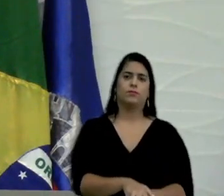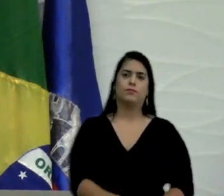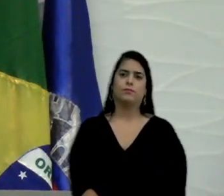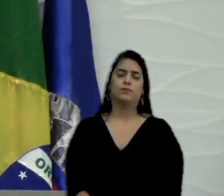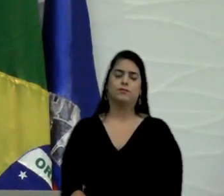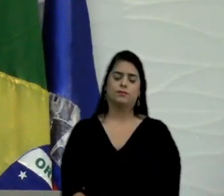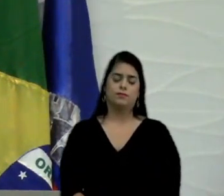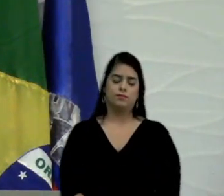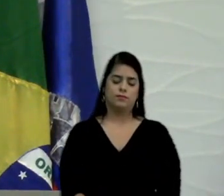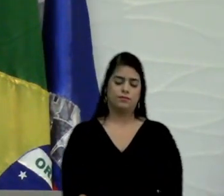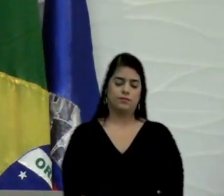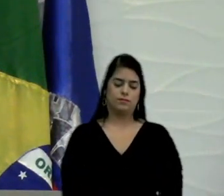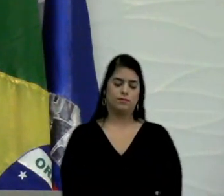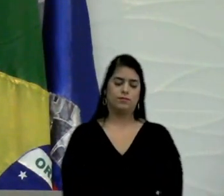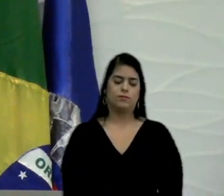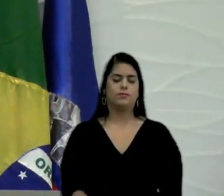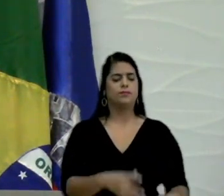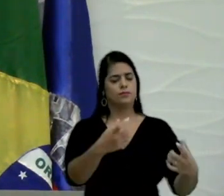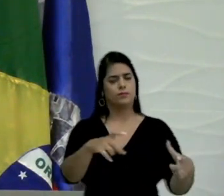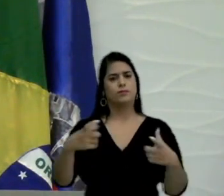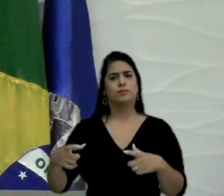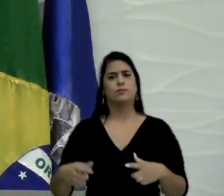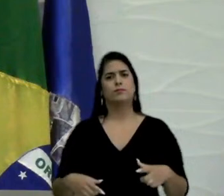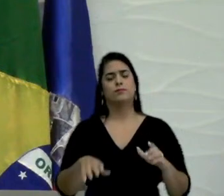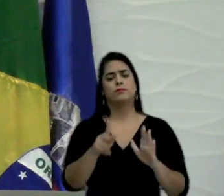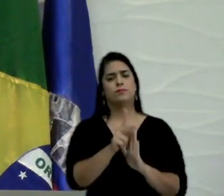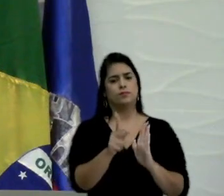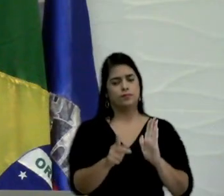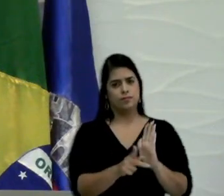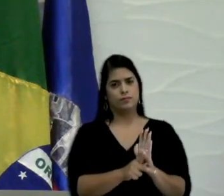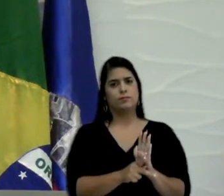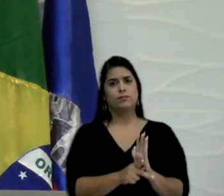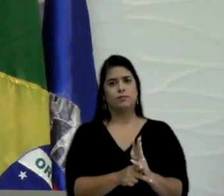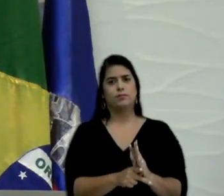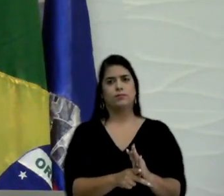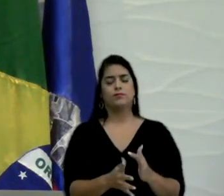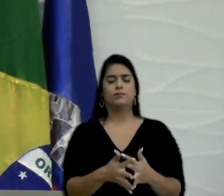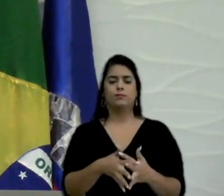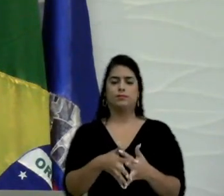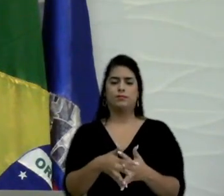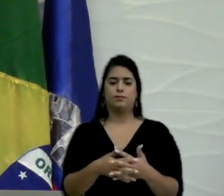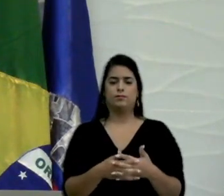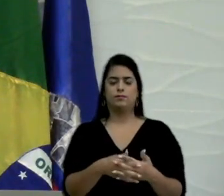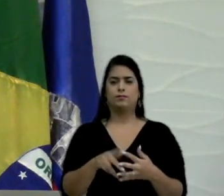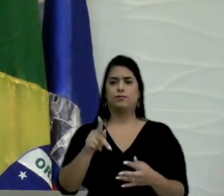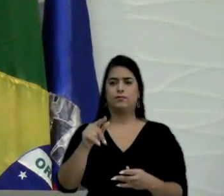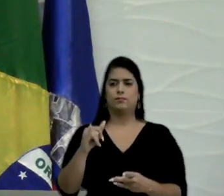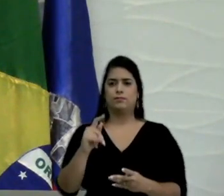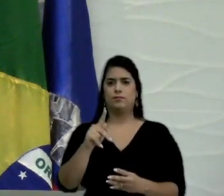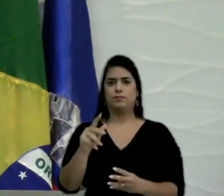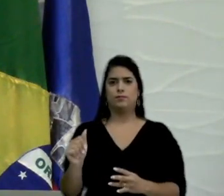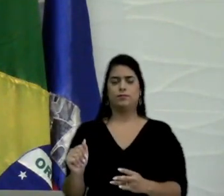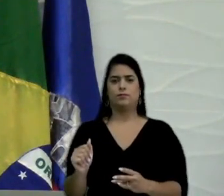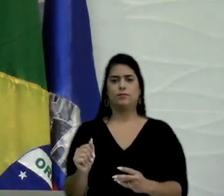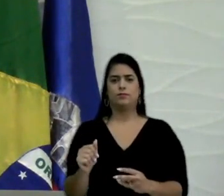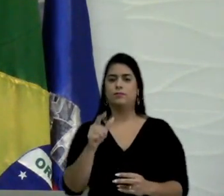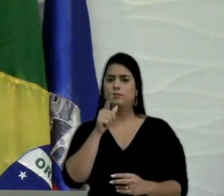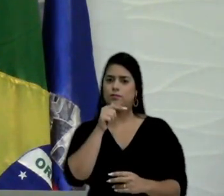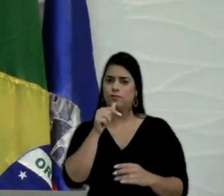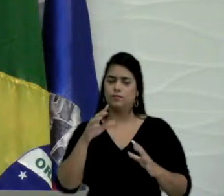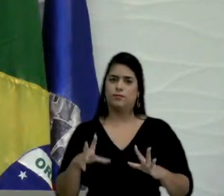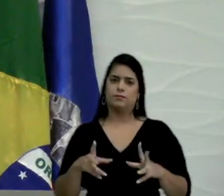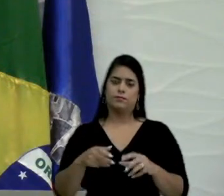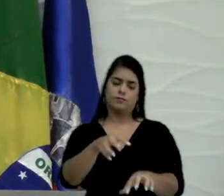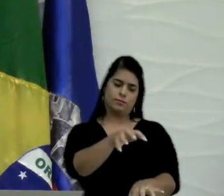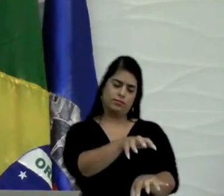essas entidades num projeto na operação PIP ser atendido de uma forma geral ag para todos já tá